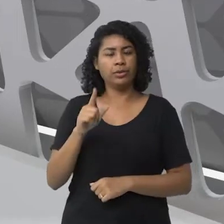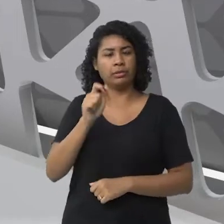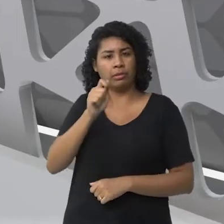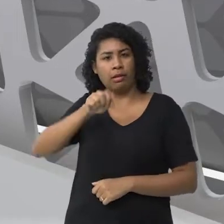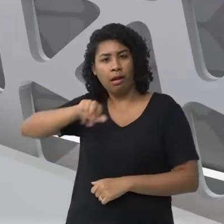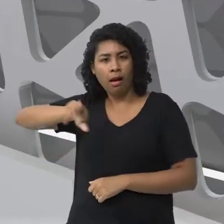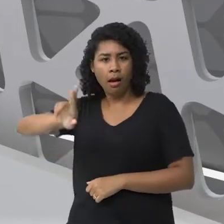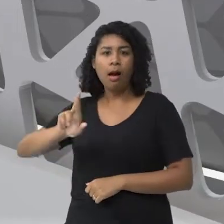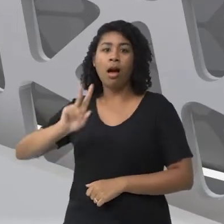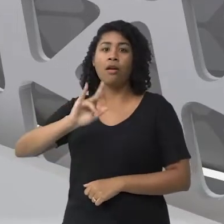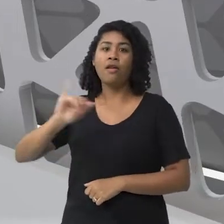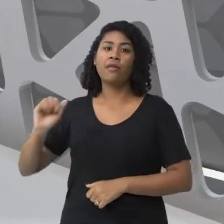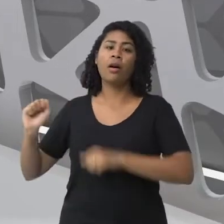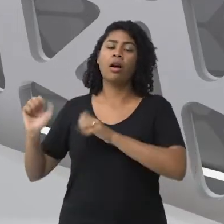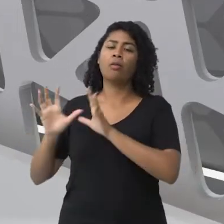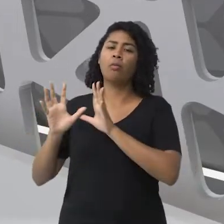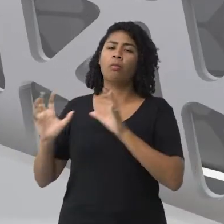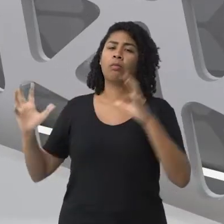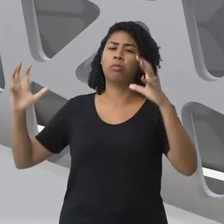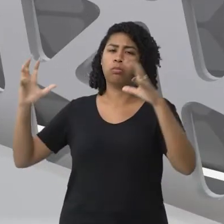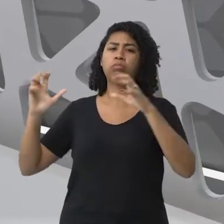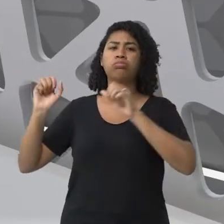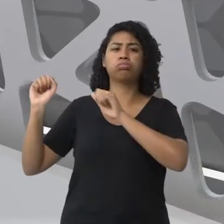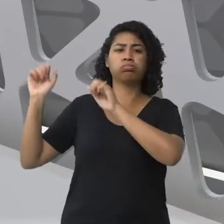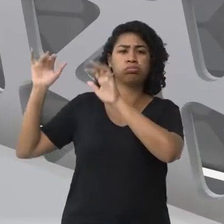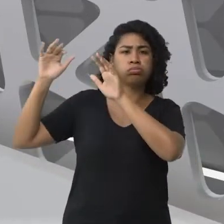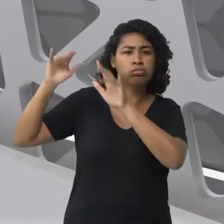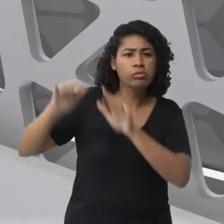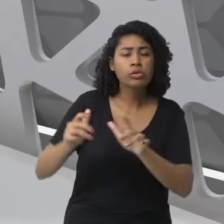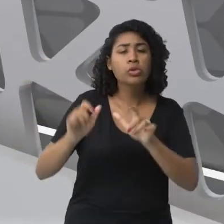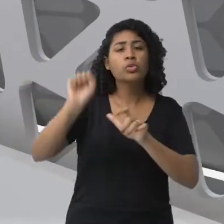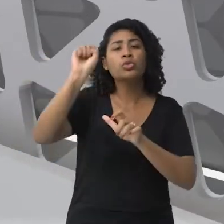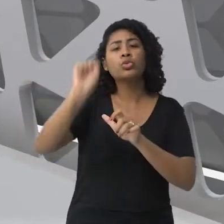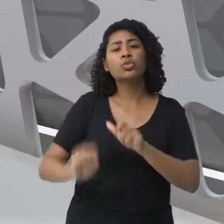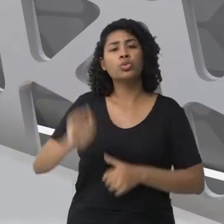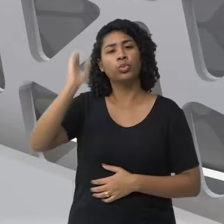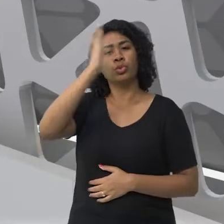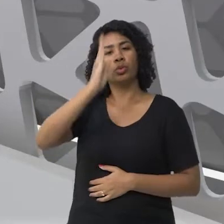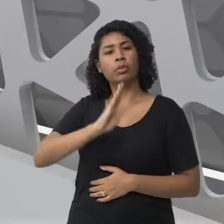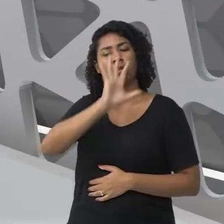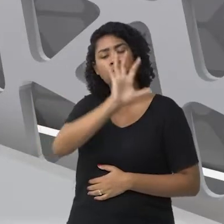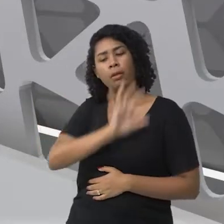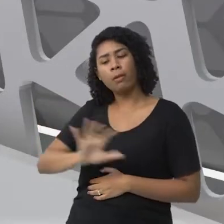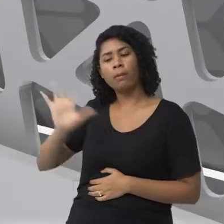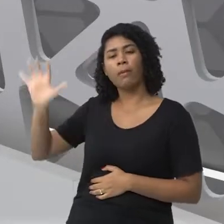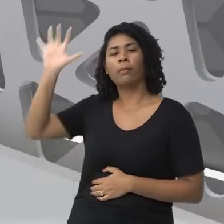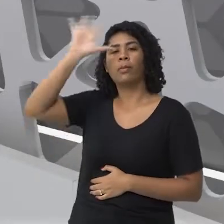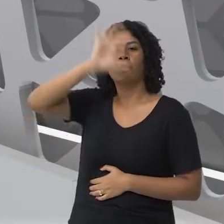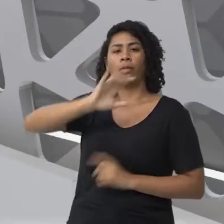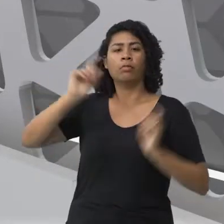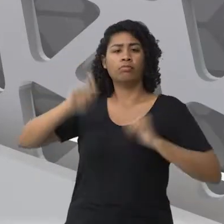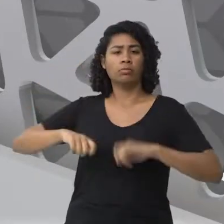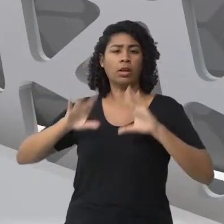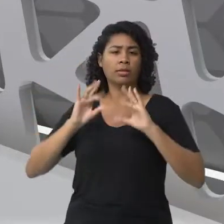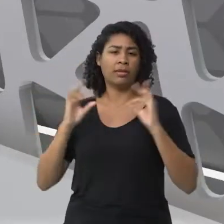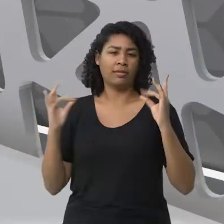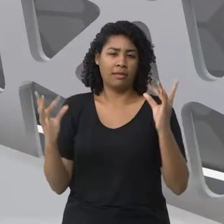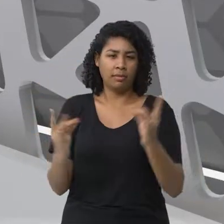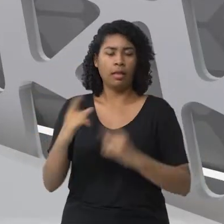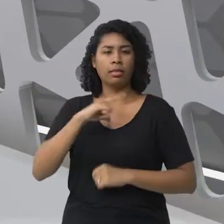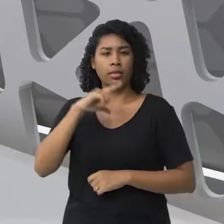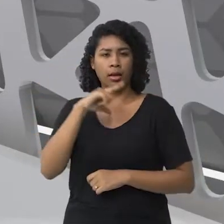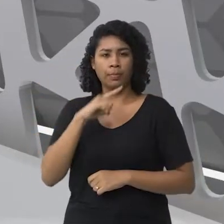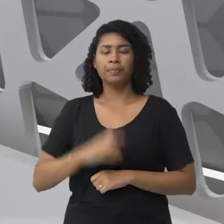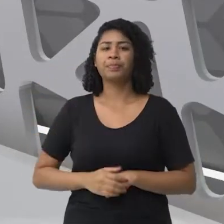em direção ao sul do Brasil. Então, ela vai levando essa umidade para as outras regiões também do nosso país. Então, se